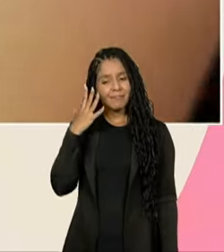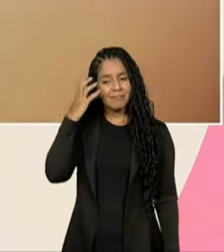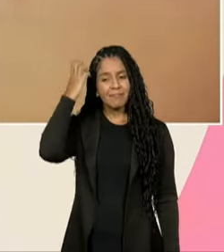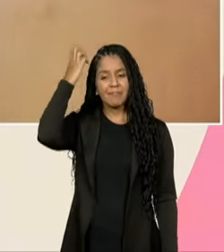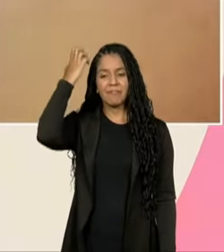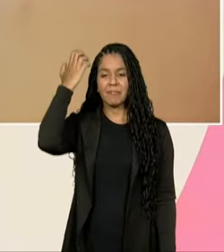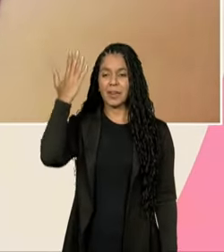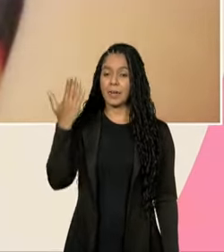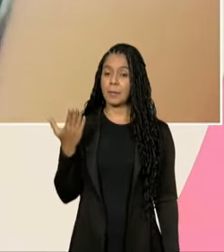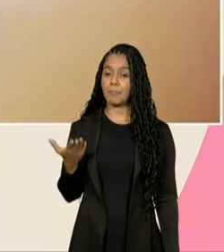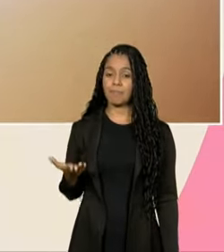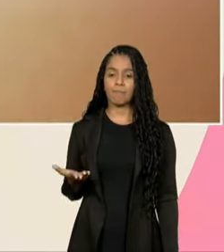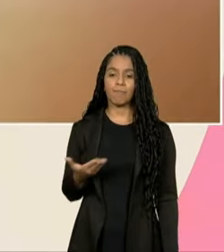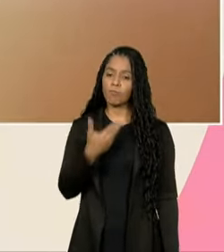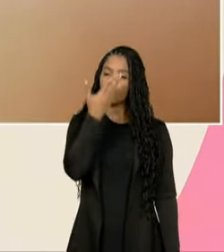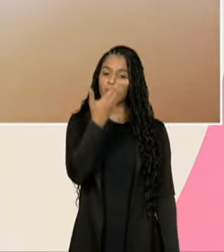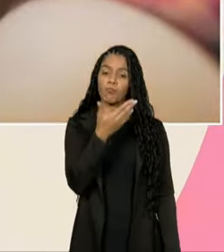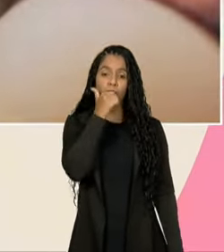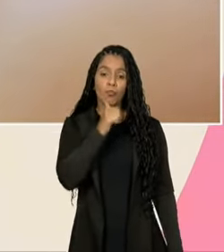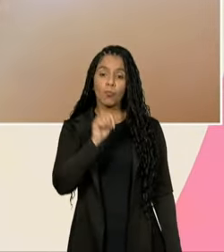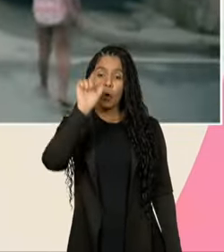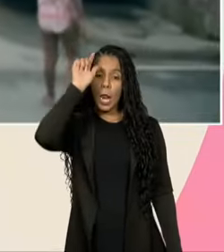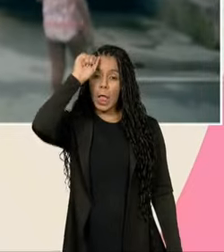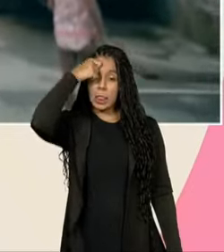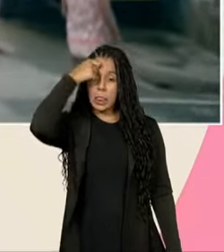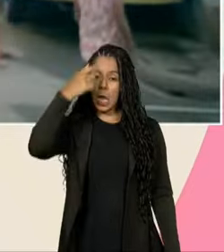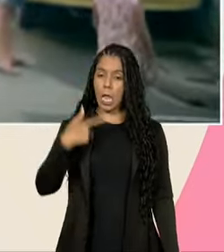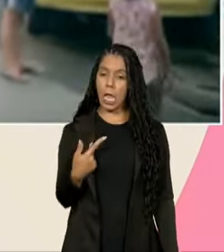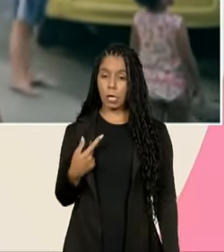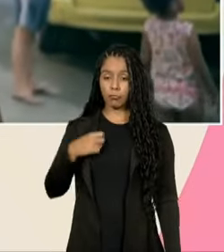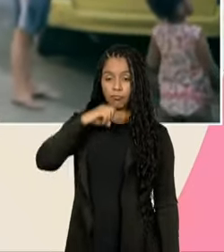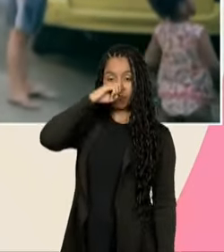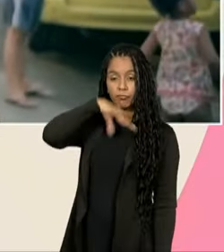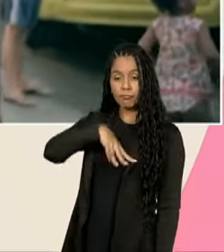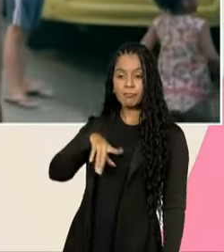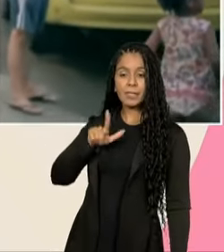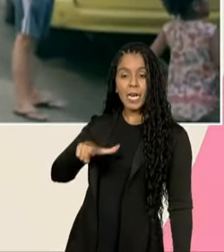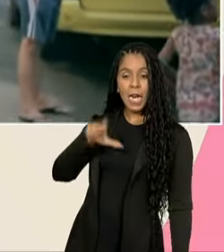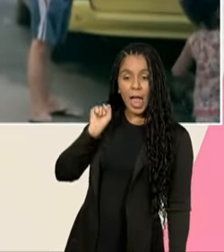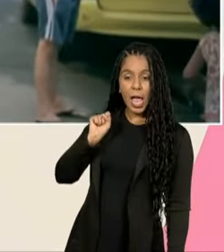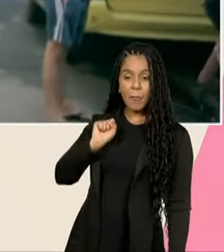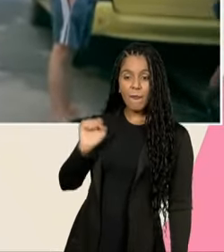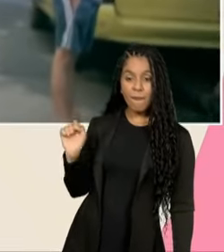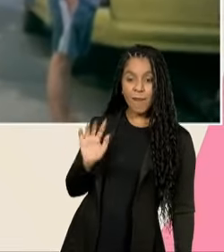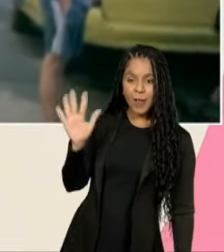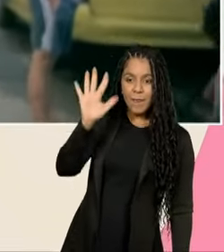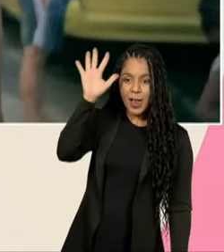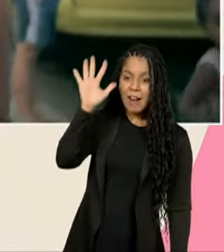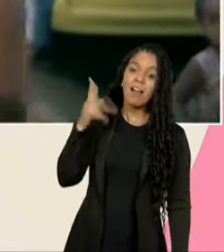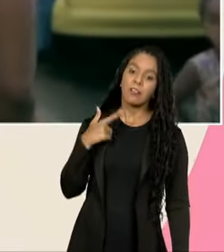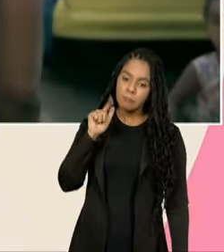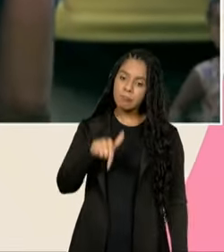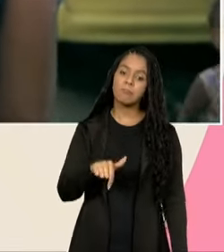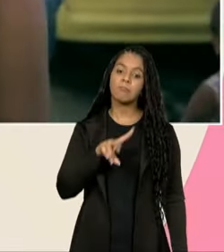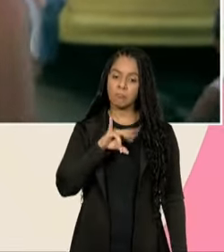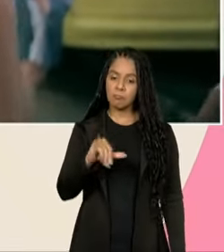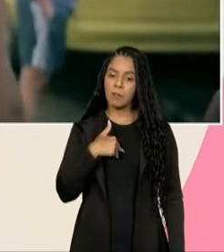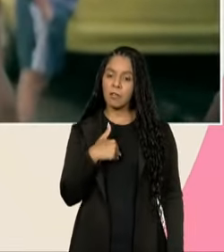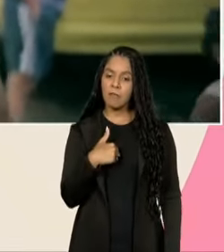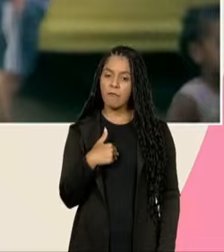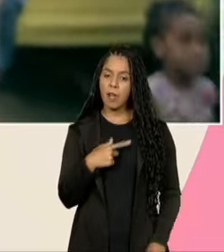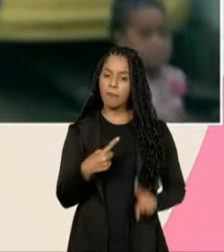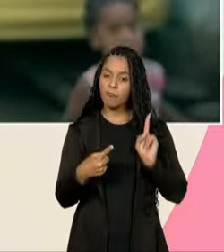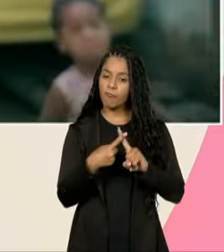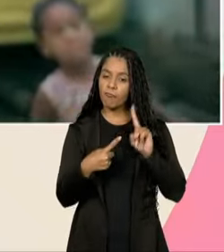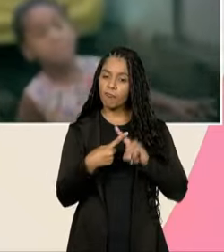aquela negra, abusada, lésbica, favelada, ela vai pagar por